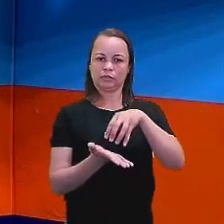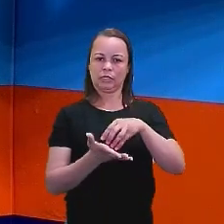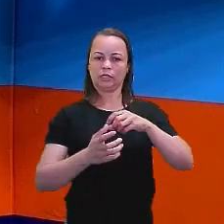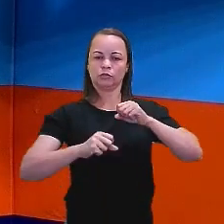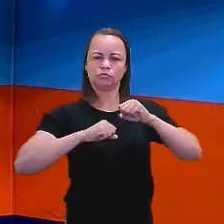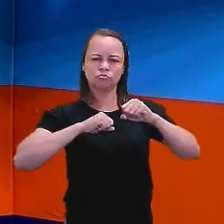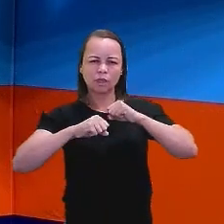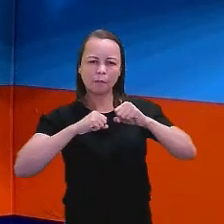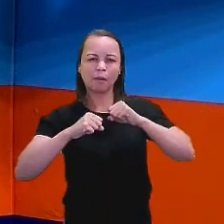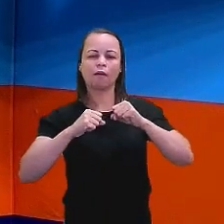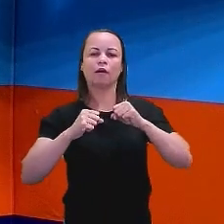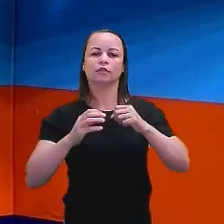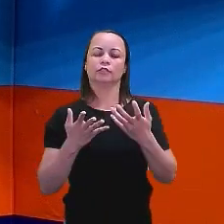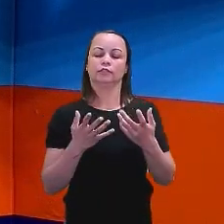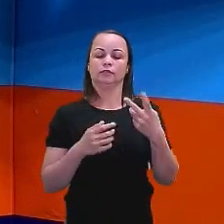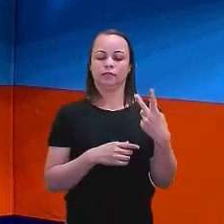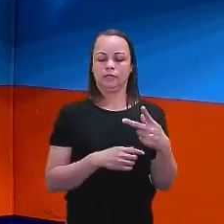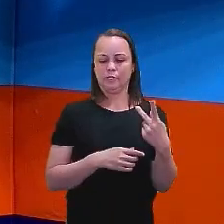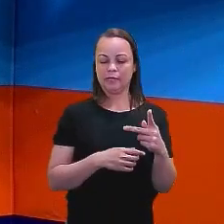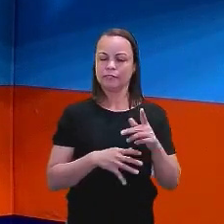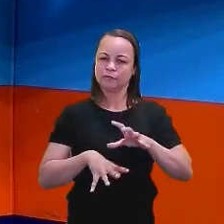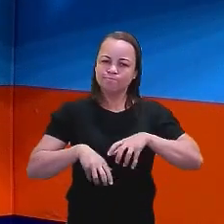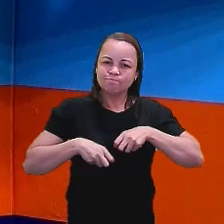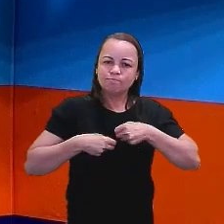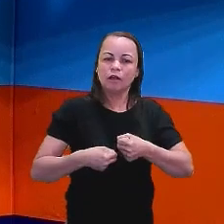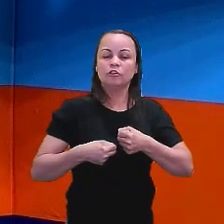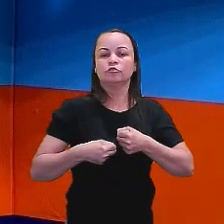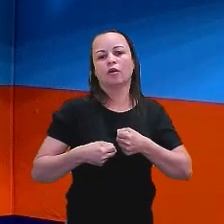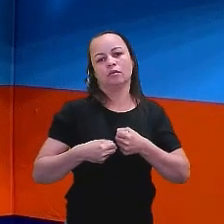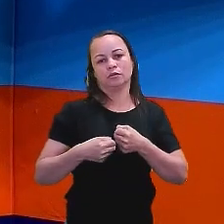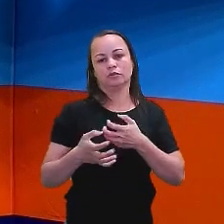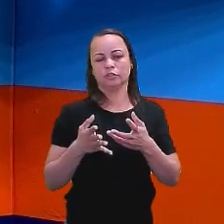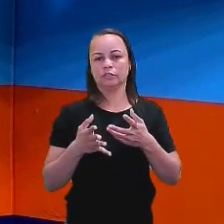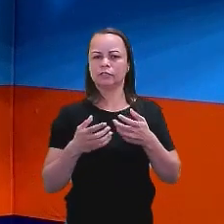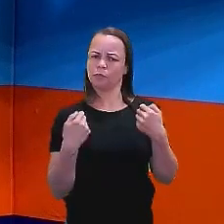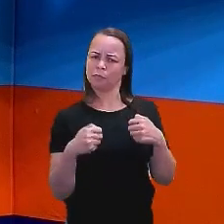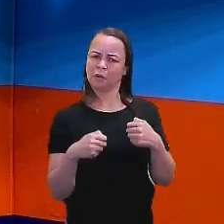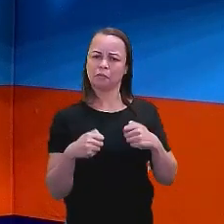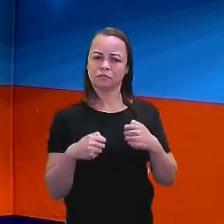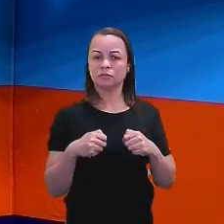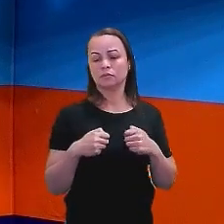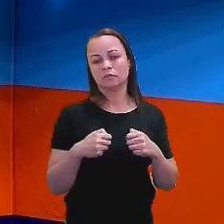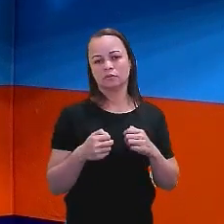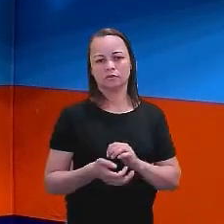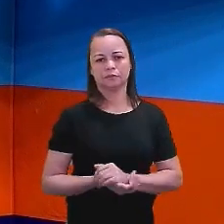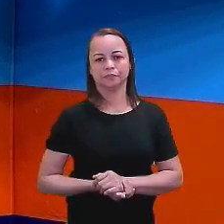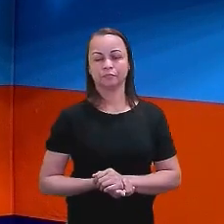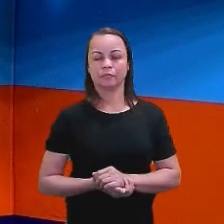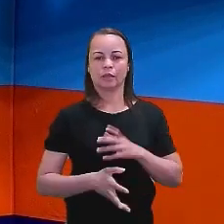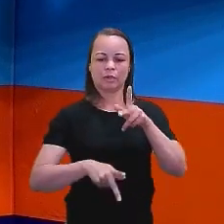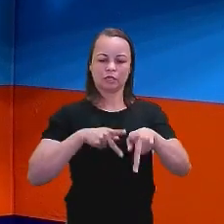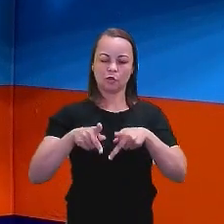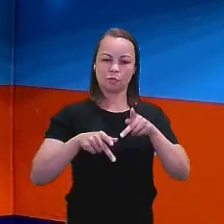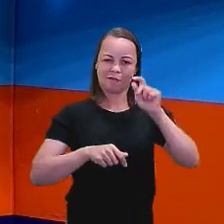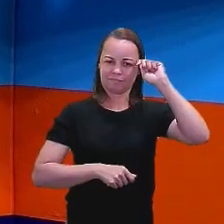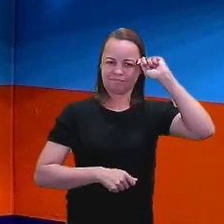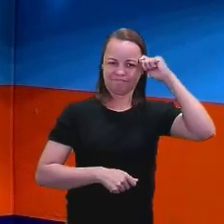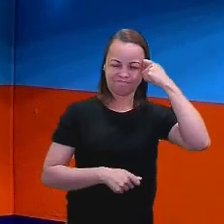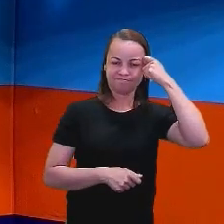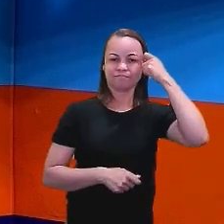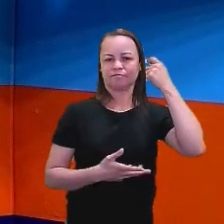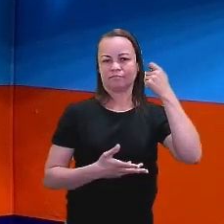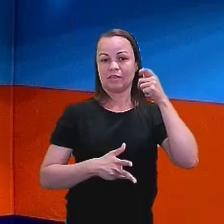esses esforços que são necessários para que o povo negro, que